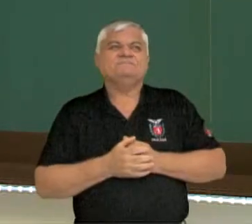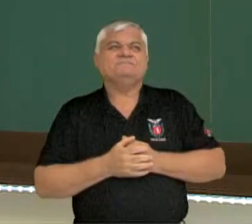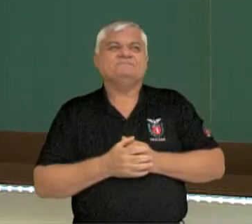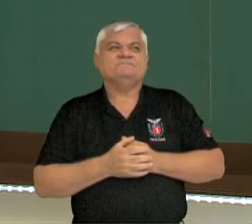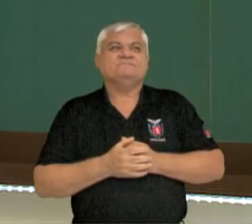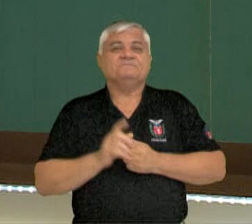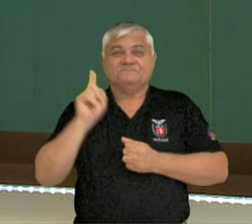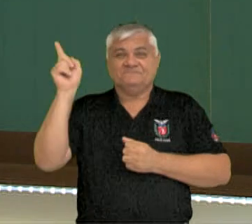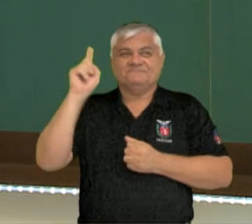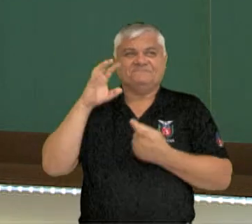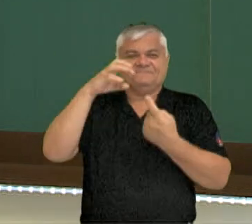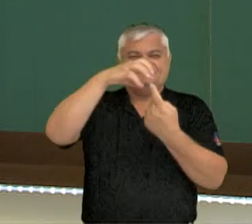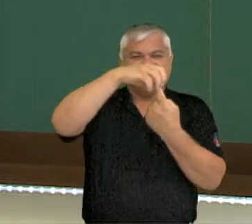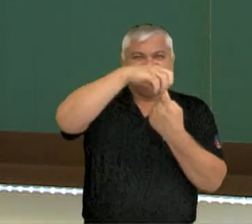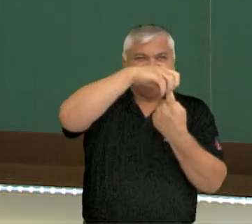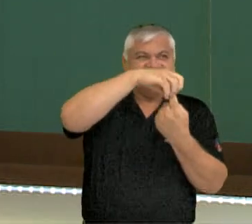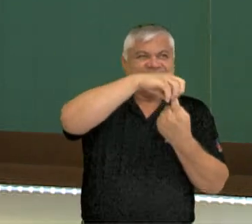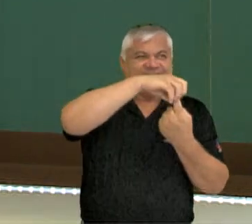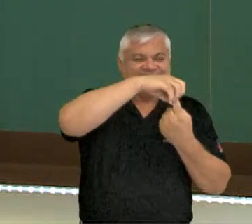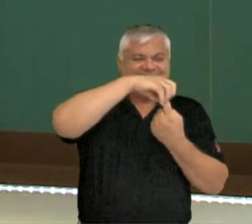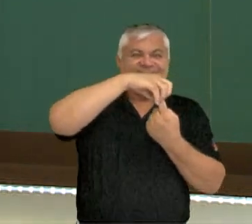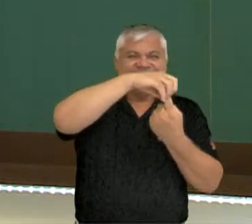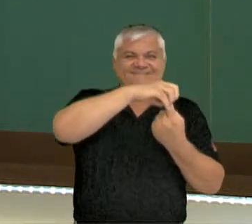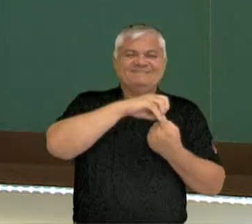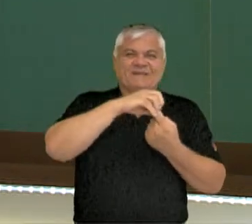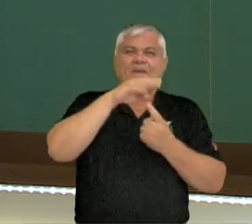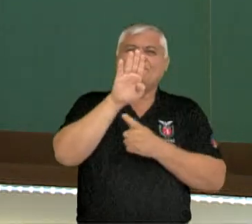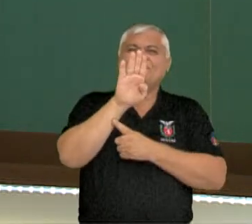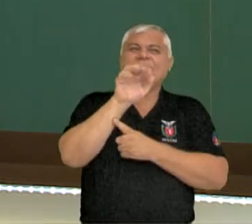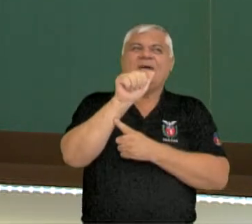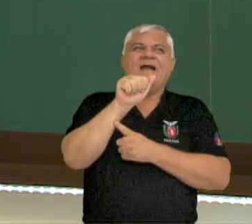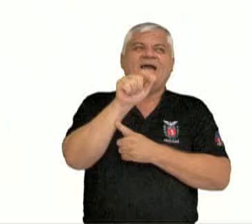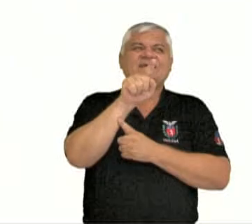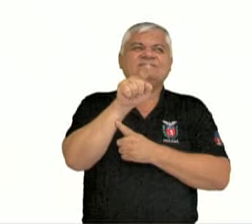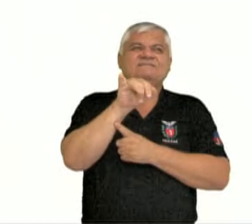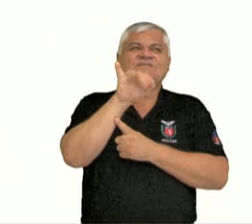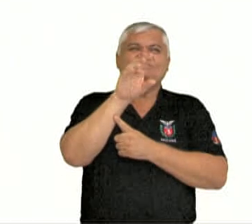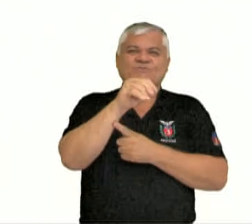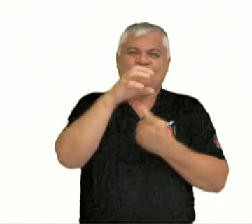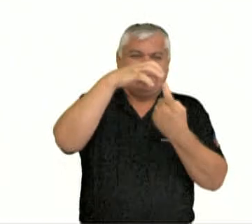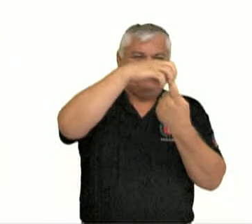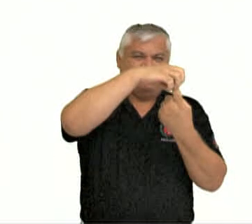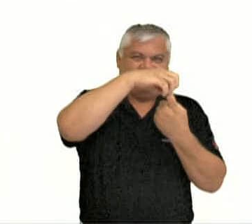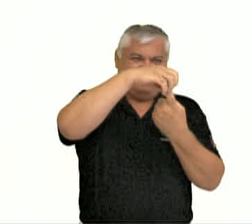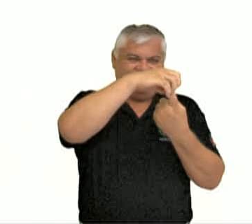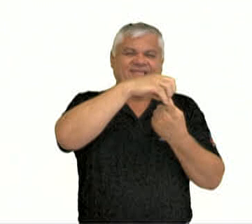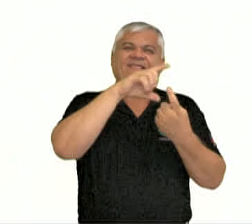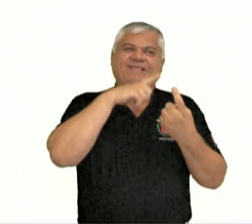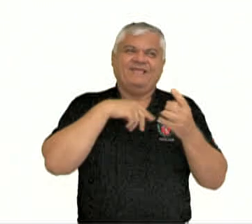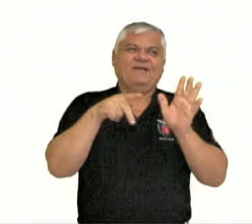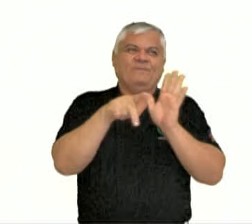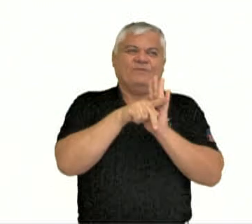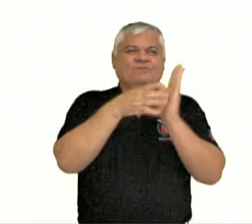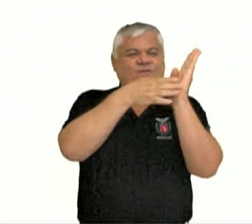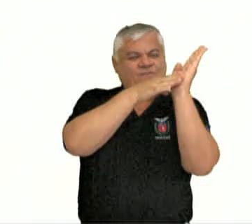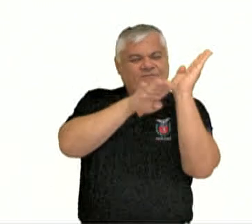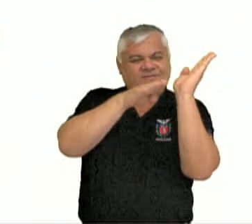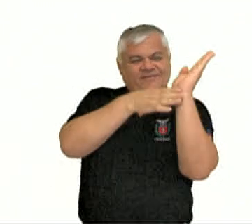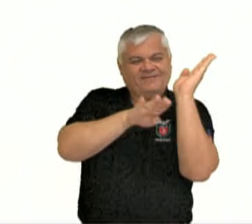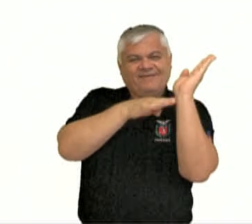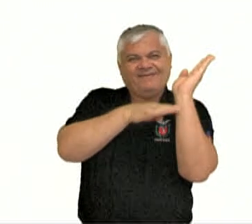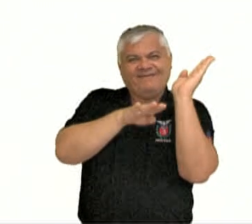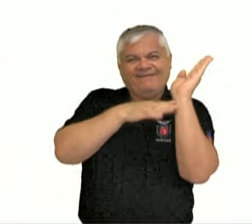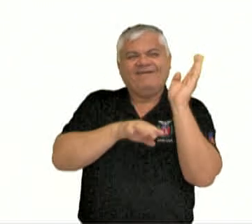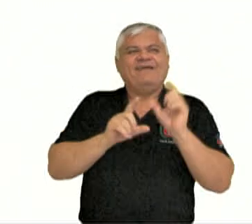basidium-micetos têm a estrutura reprodutiva na forma de basídio, esse chapeuzinho, aonde nós temos os cogumelos, orelhas de pau, ferrugens